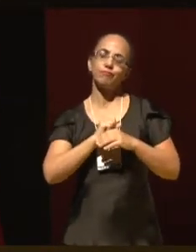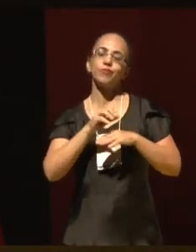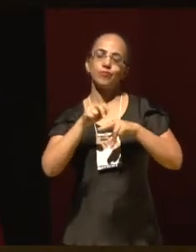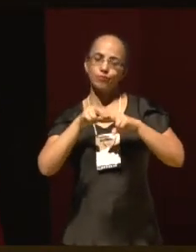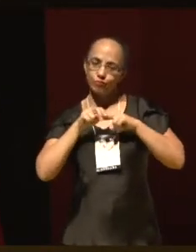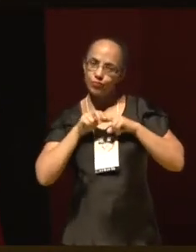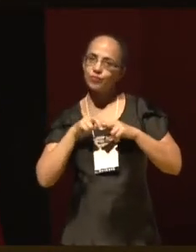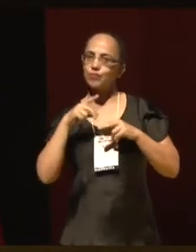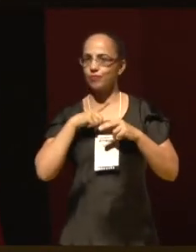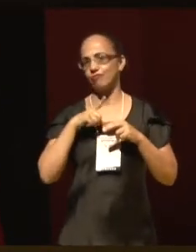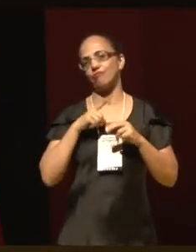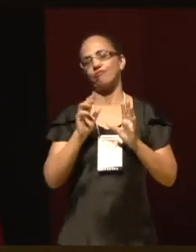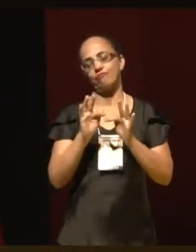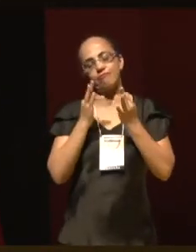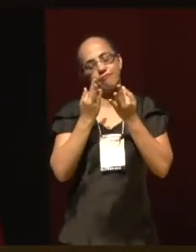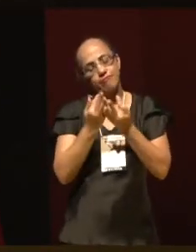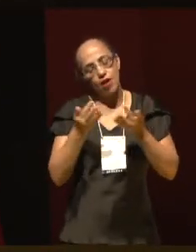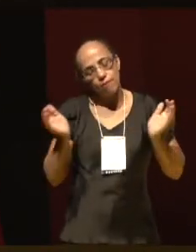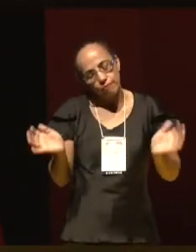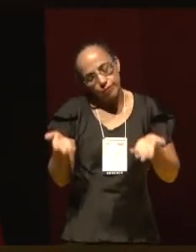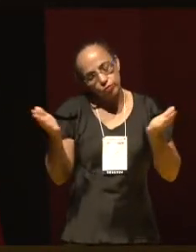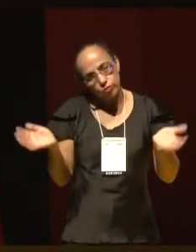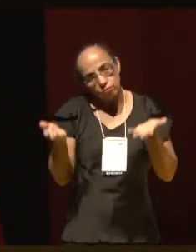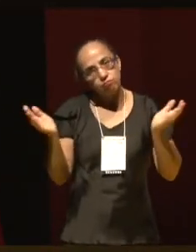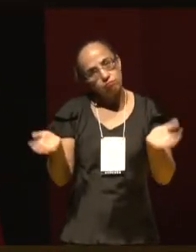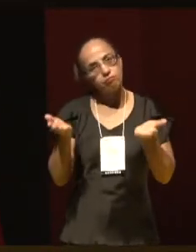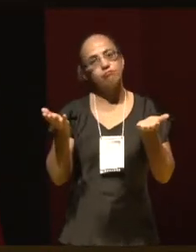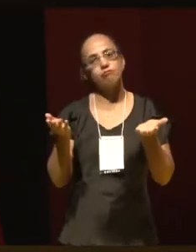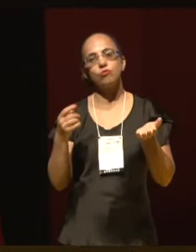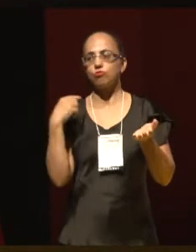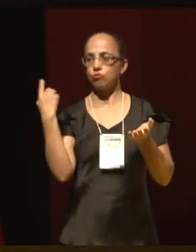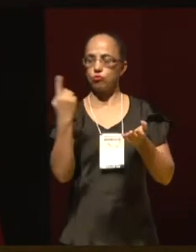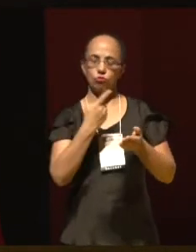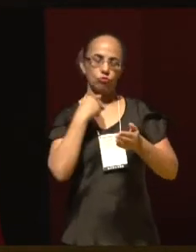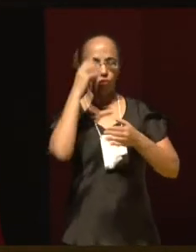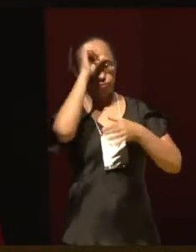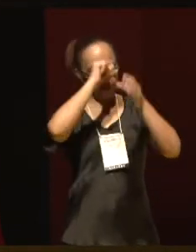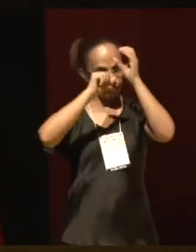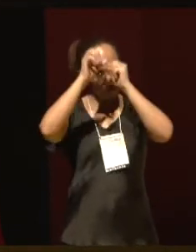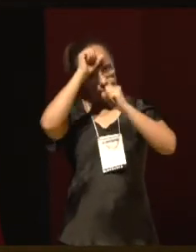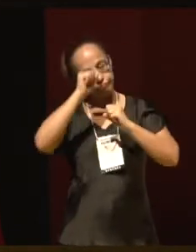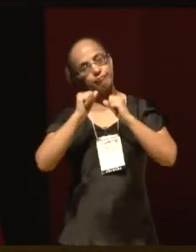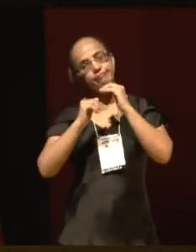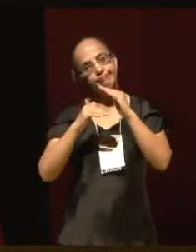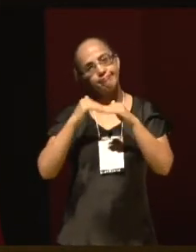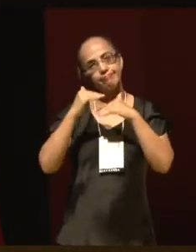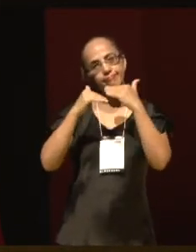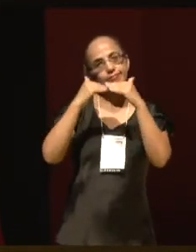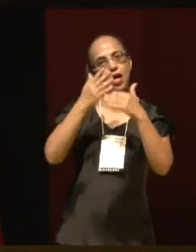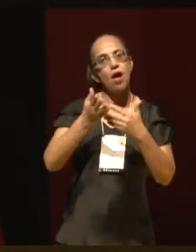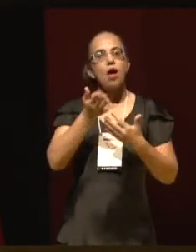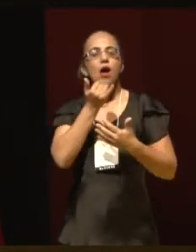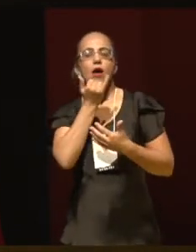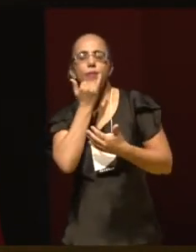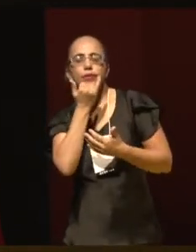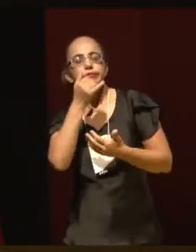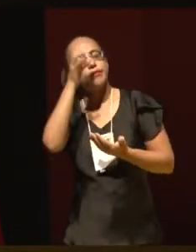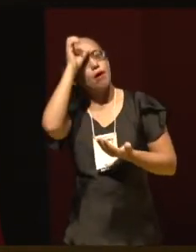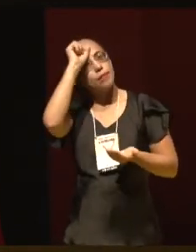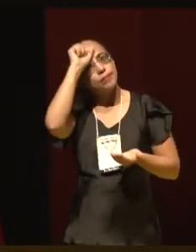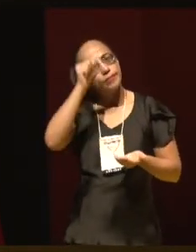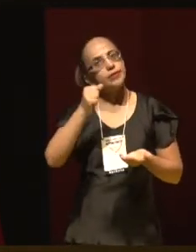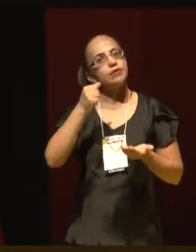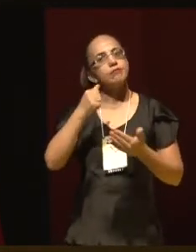E ao ter a família, nós vamos aprendendo a perdoar, a